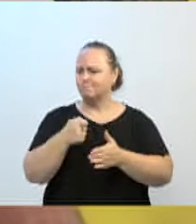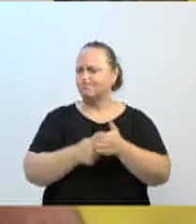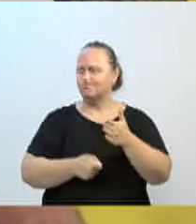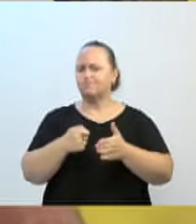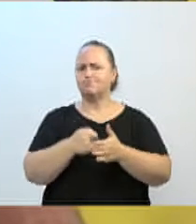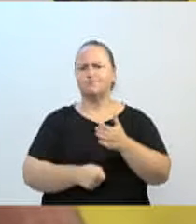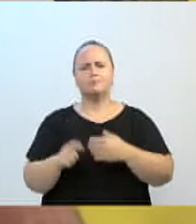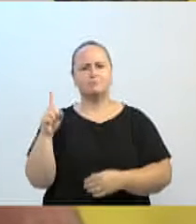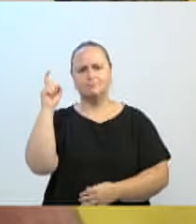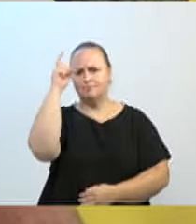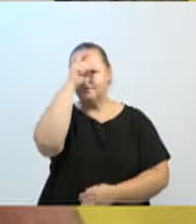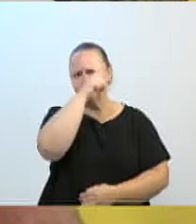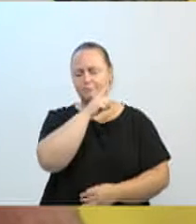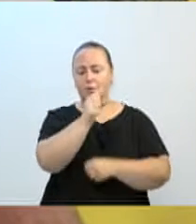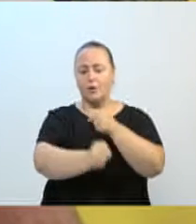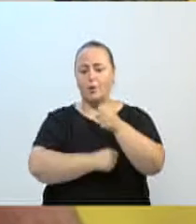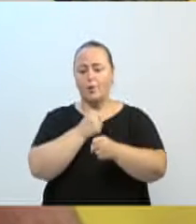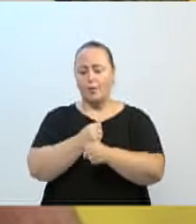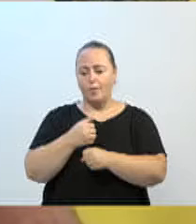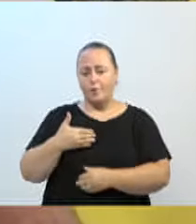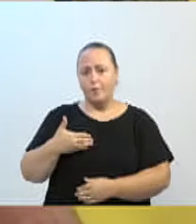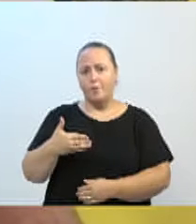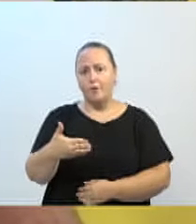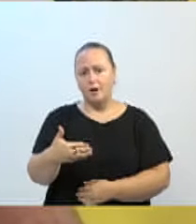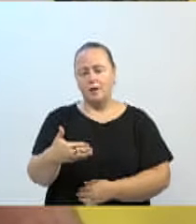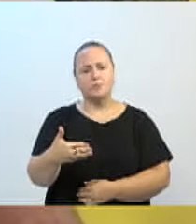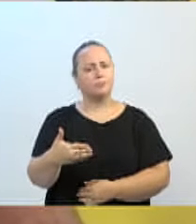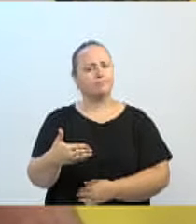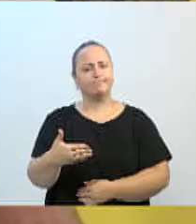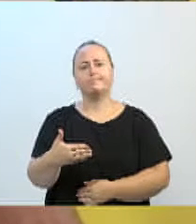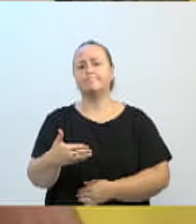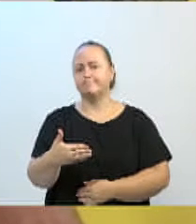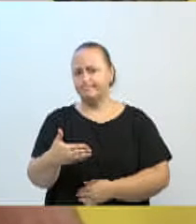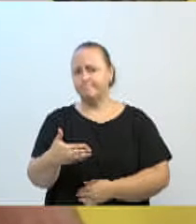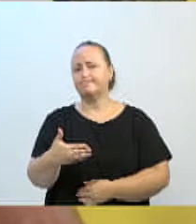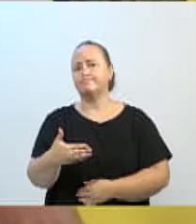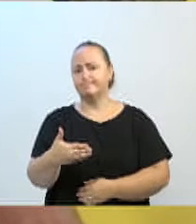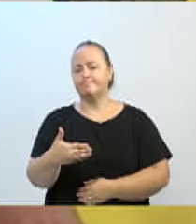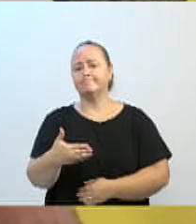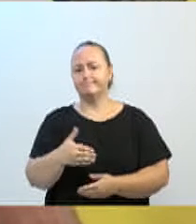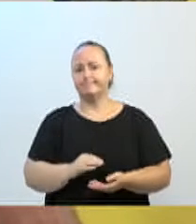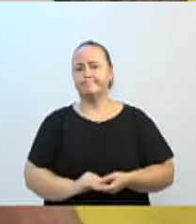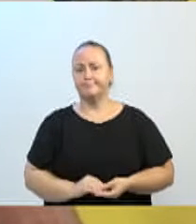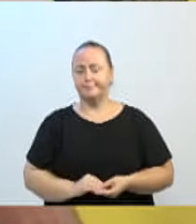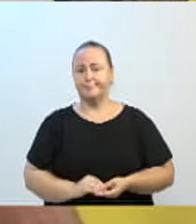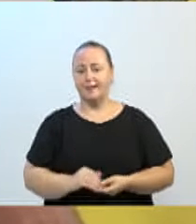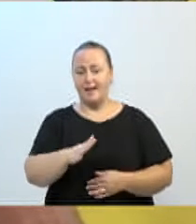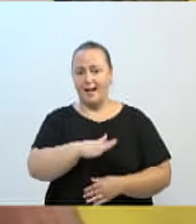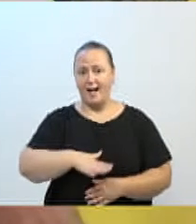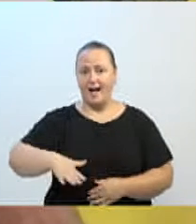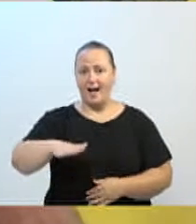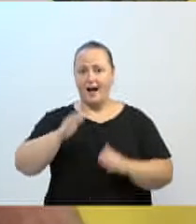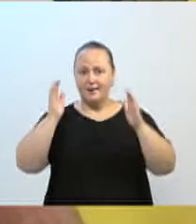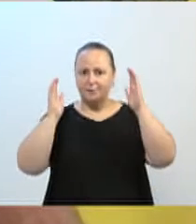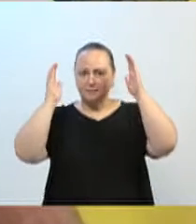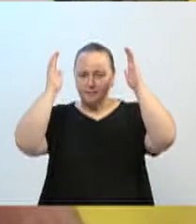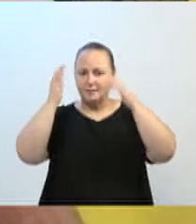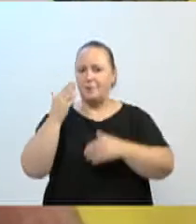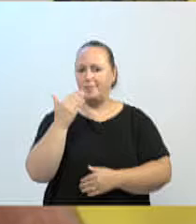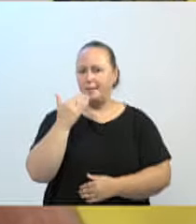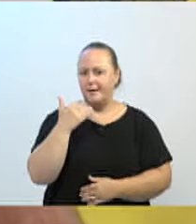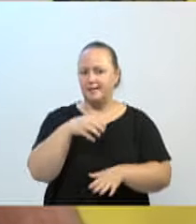o ano de 2020 até aqui é inegável que aqueles relacionados ao setor gastronômico, ao setor de turismo